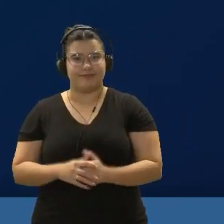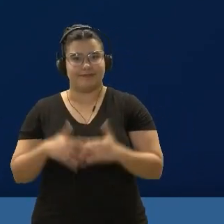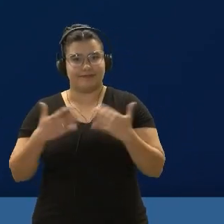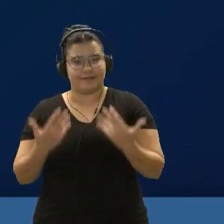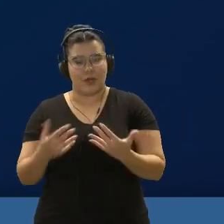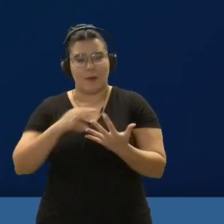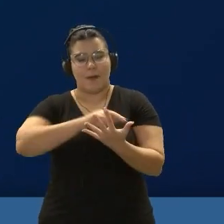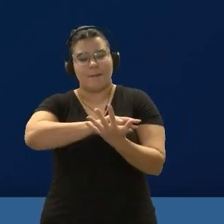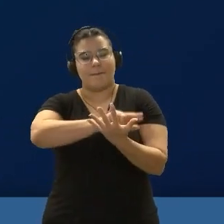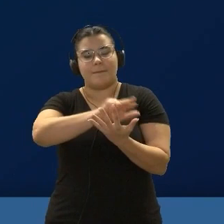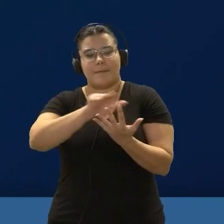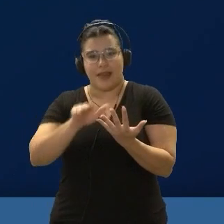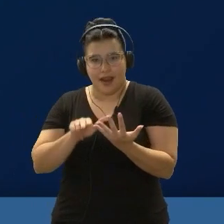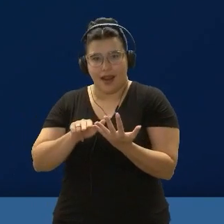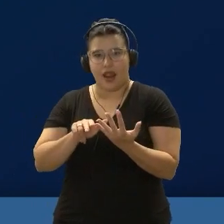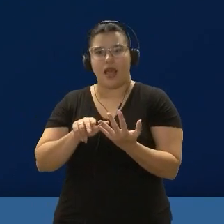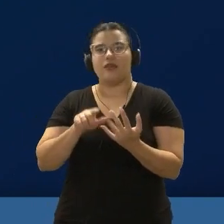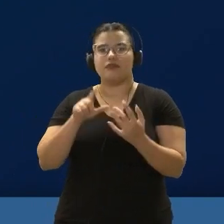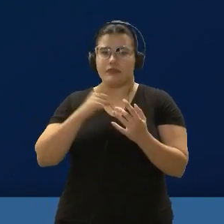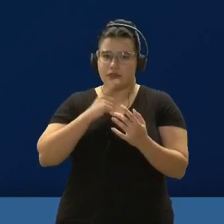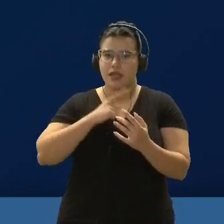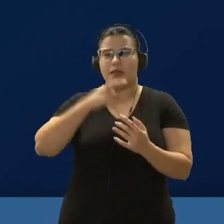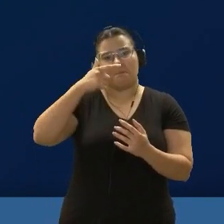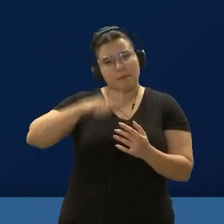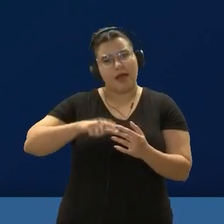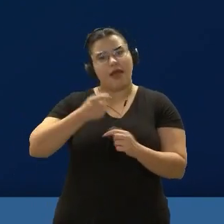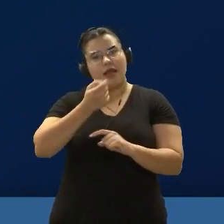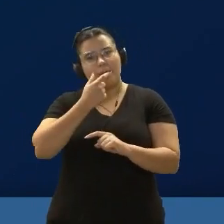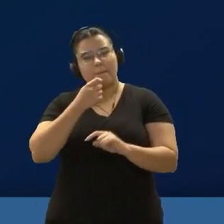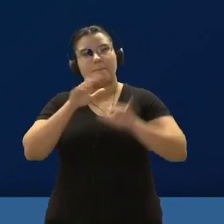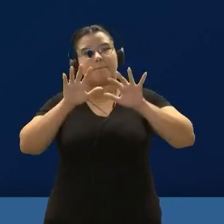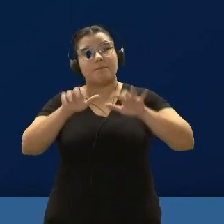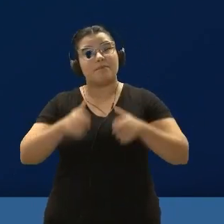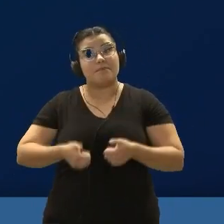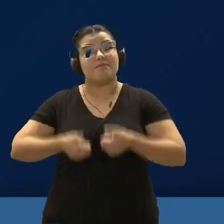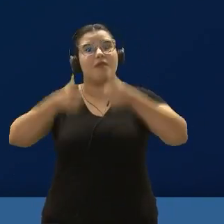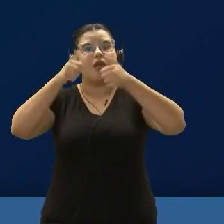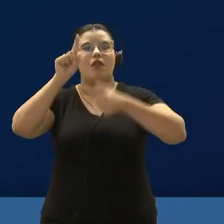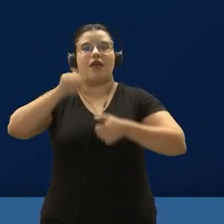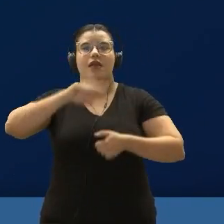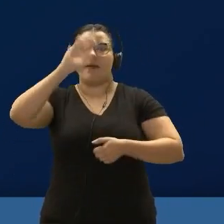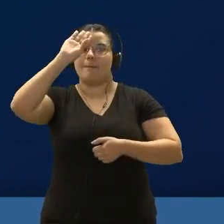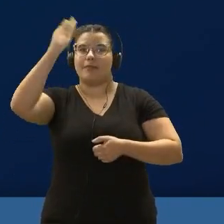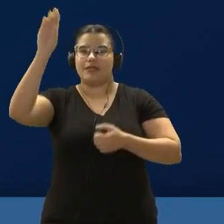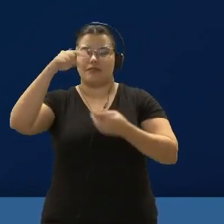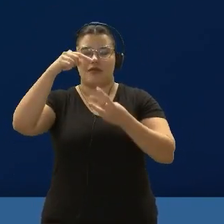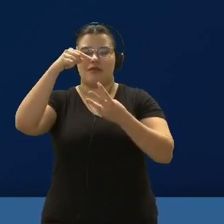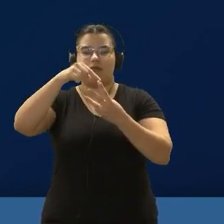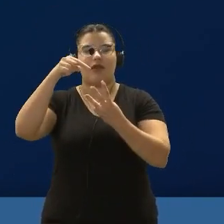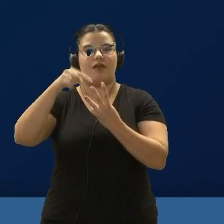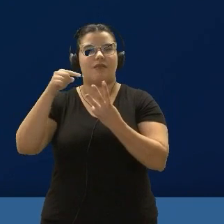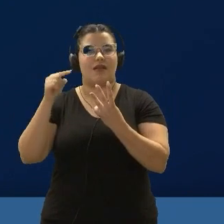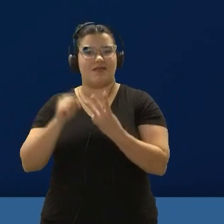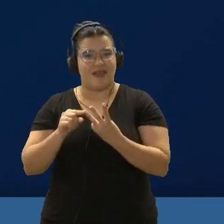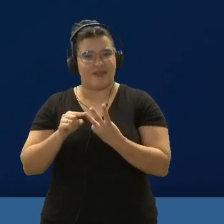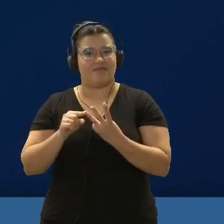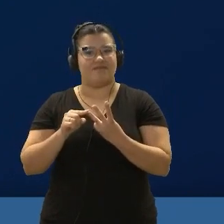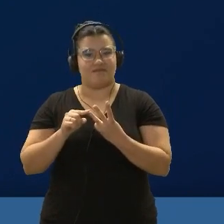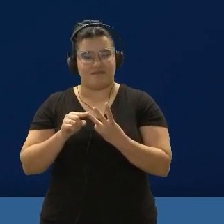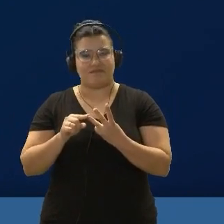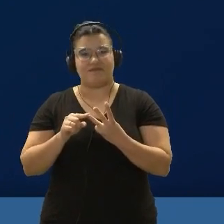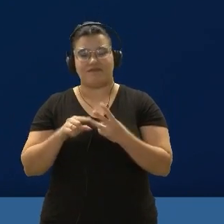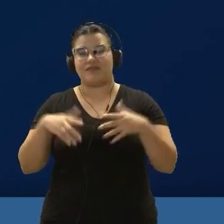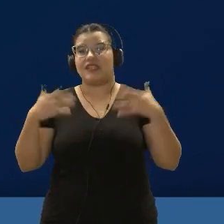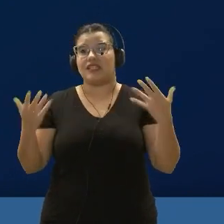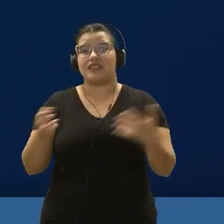terapêutica significa adesão aos remédios, mas uma melhor adesão à terapia nutricional, por exemplo. E se a